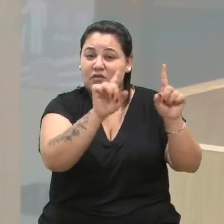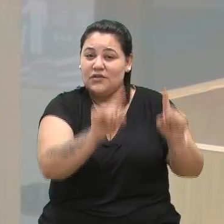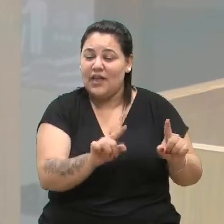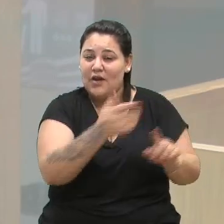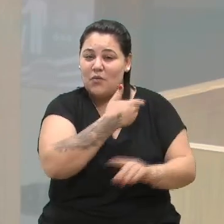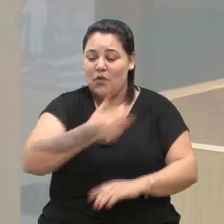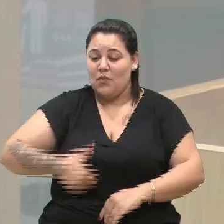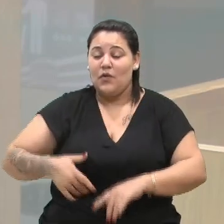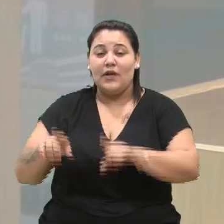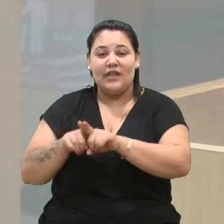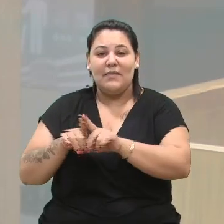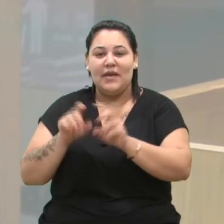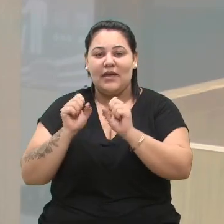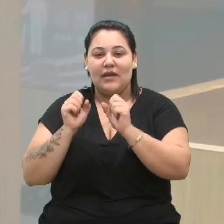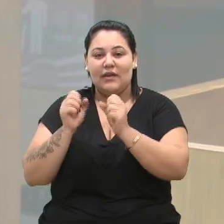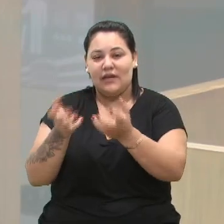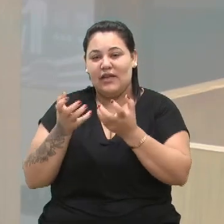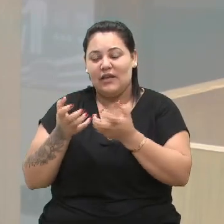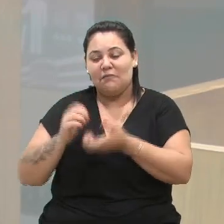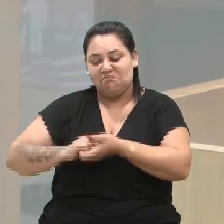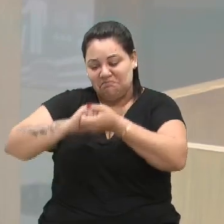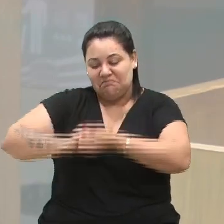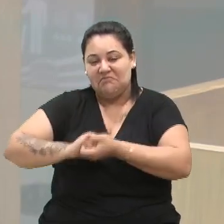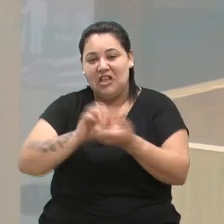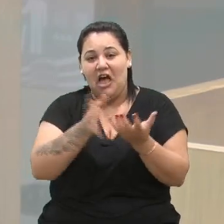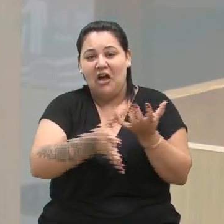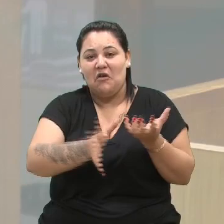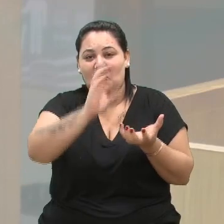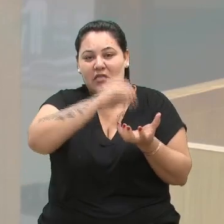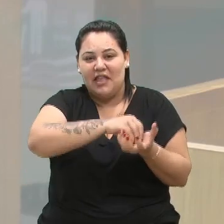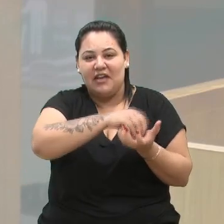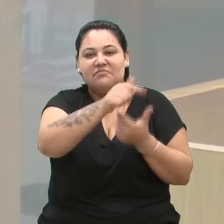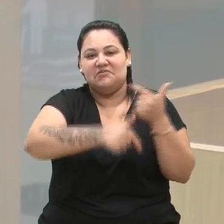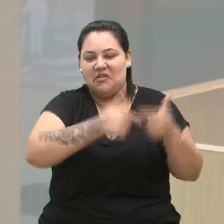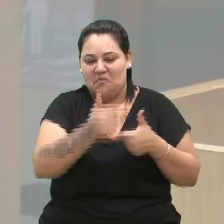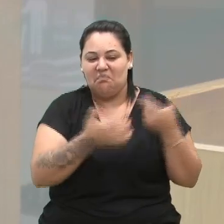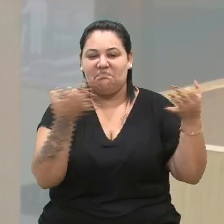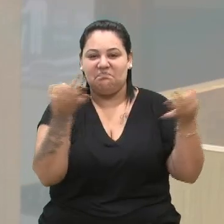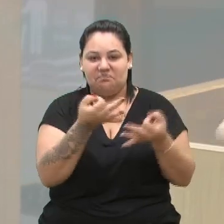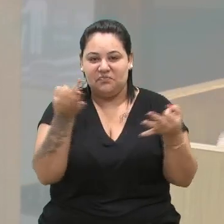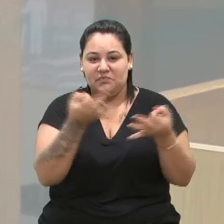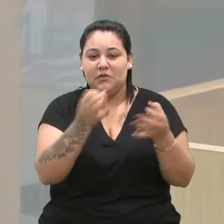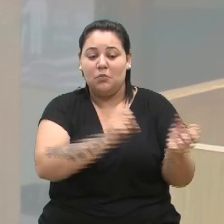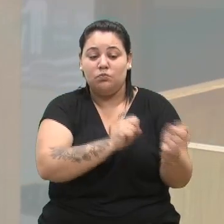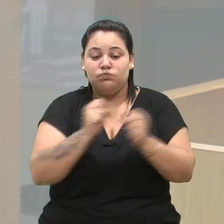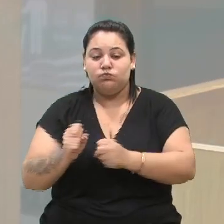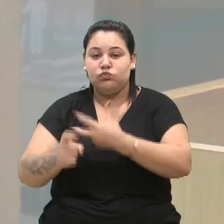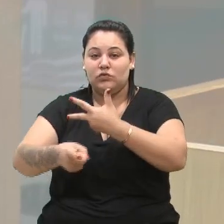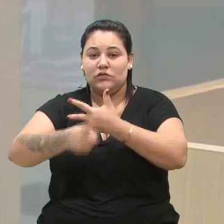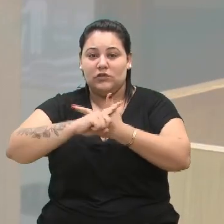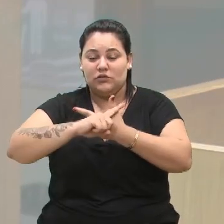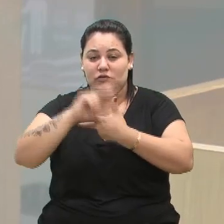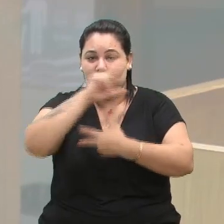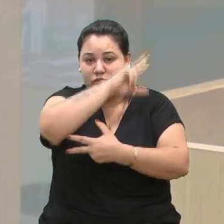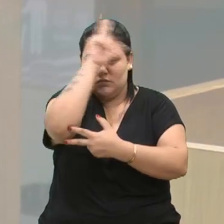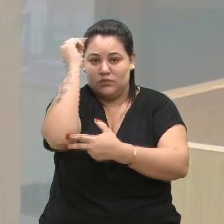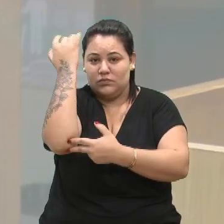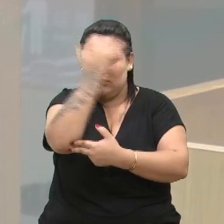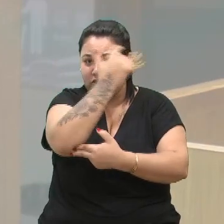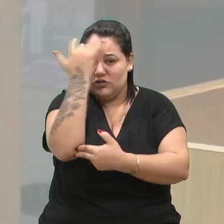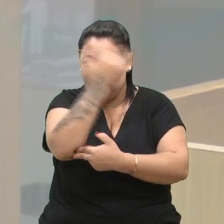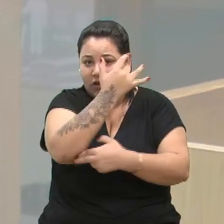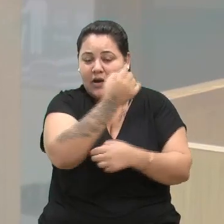podia deixar também de cumprimentar a Codeca pelo trabalho realizado, o Poder Executivo, o Prefeito Municipal,